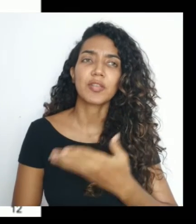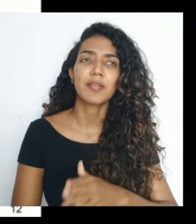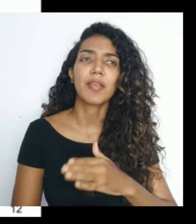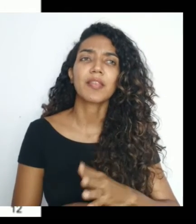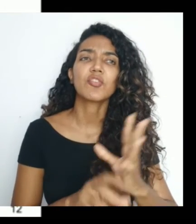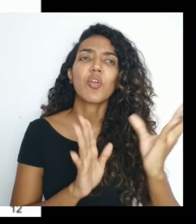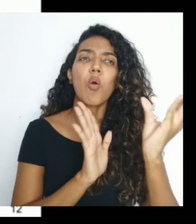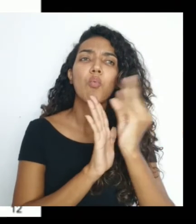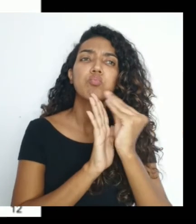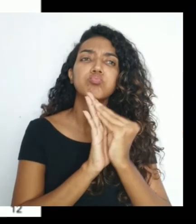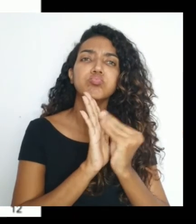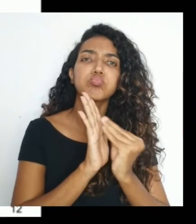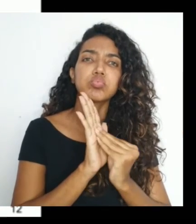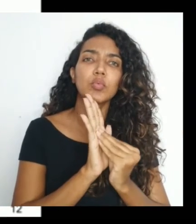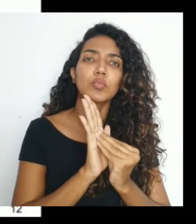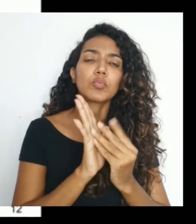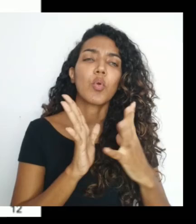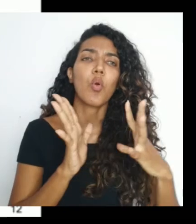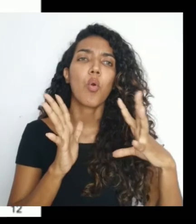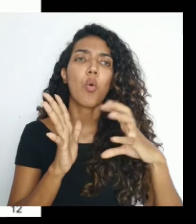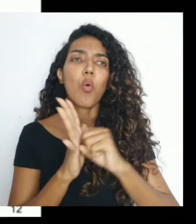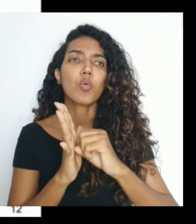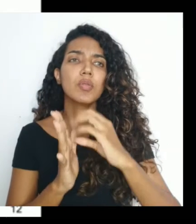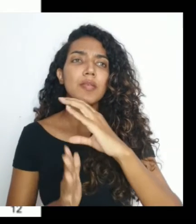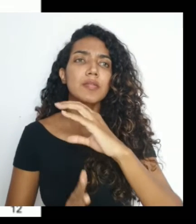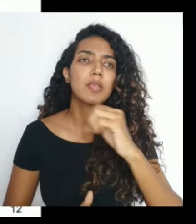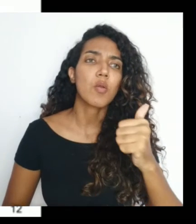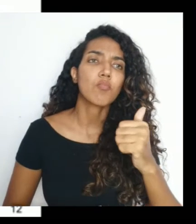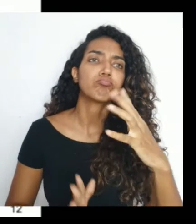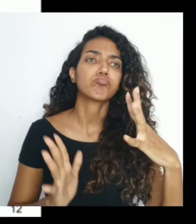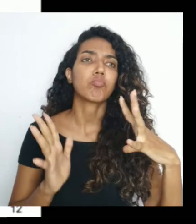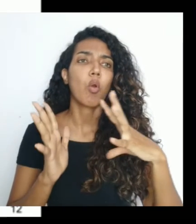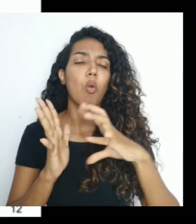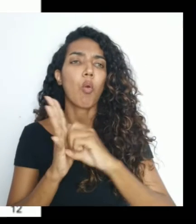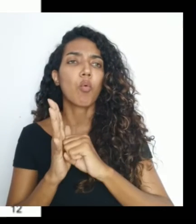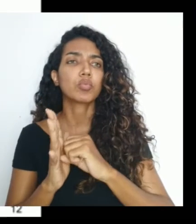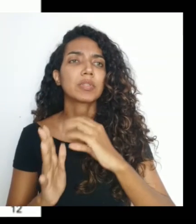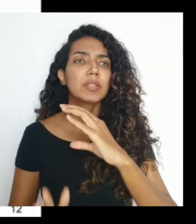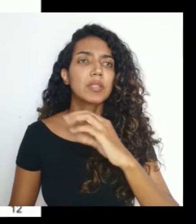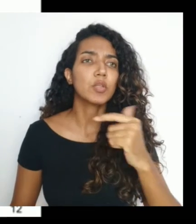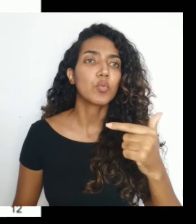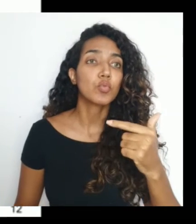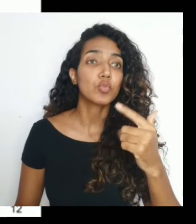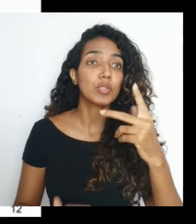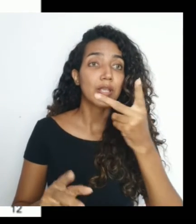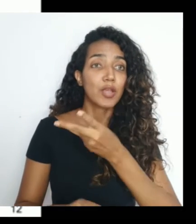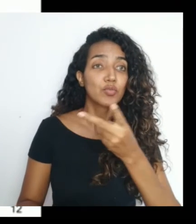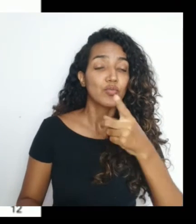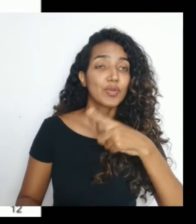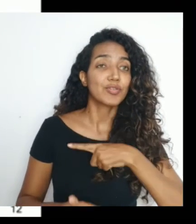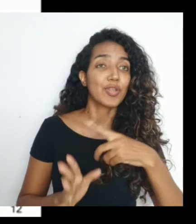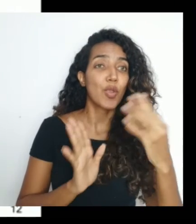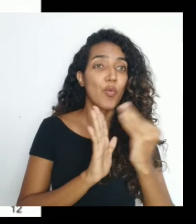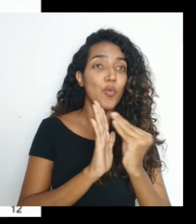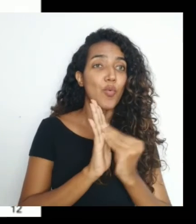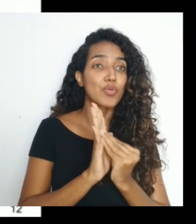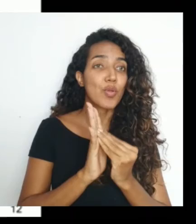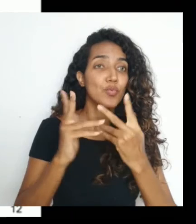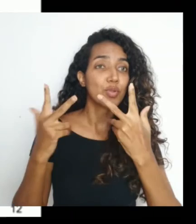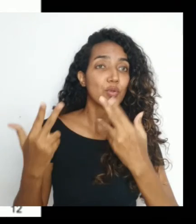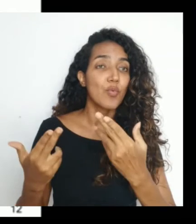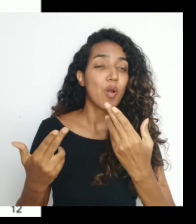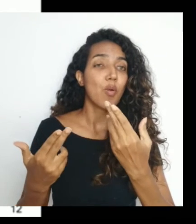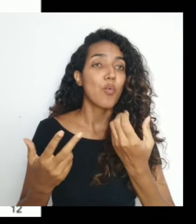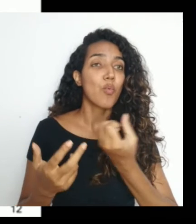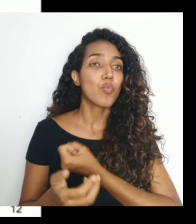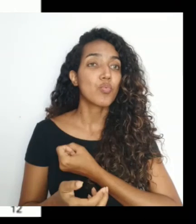exemplo, conta C1, conta C2, e ambas tendo o mesmo conteúdo, o número e o saldo, eu precisaria